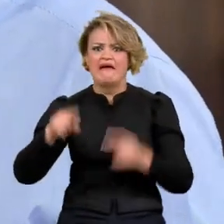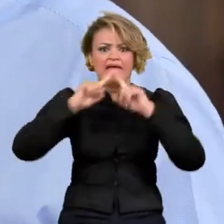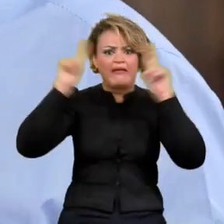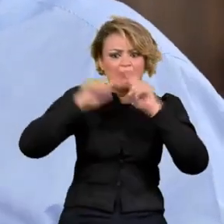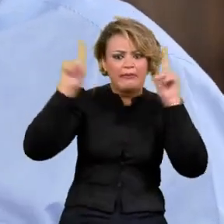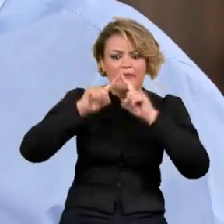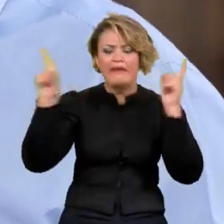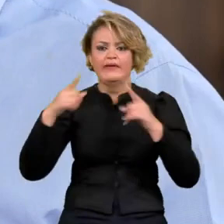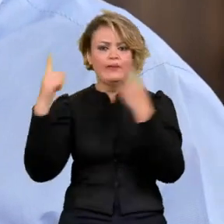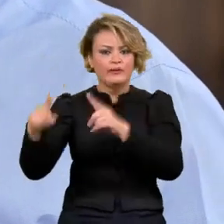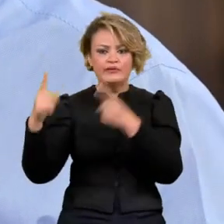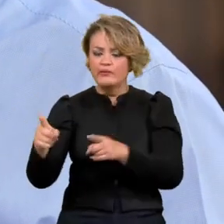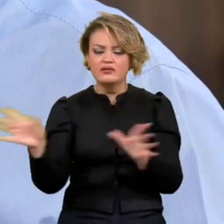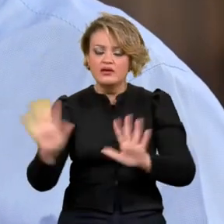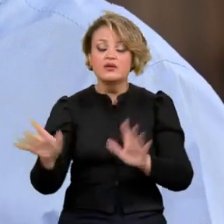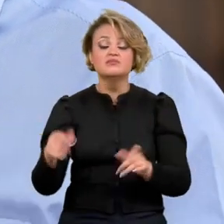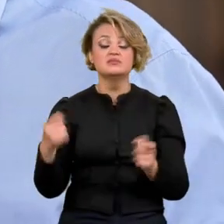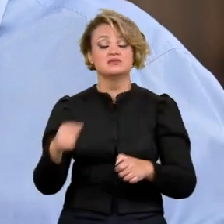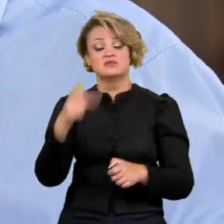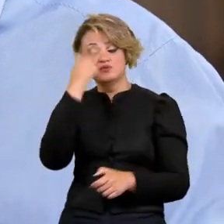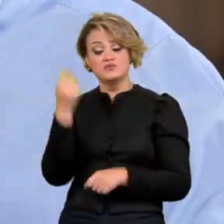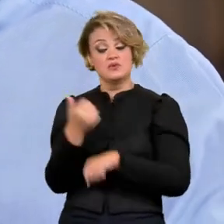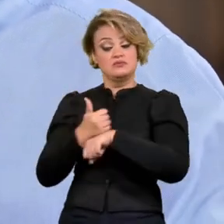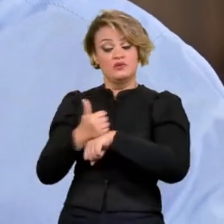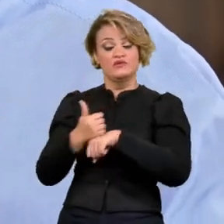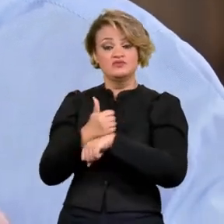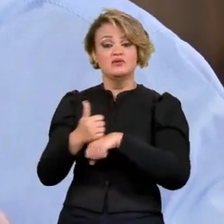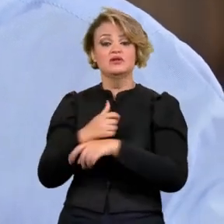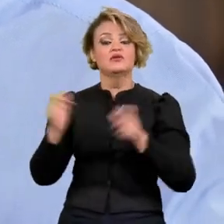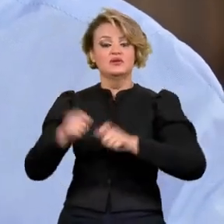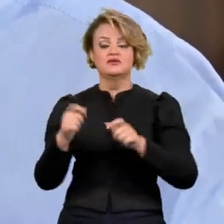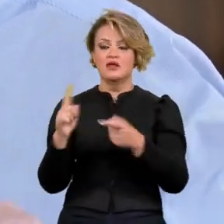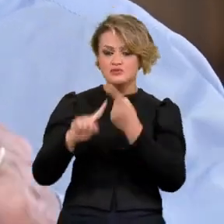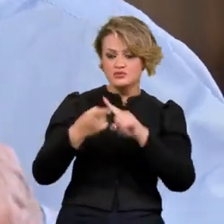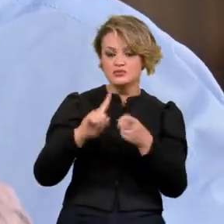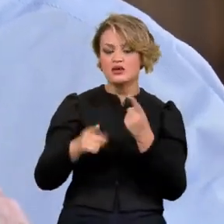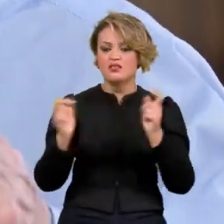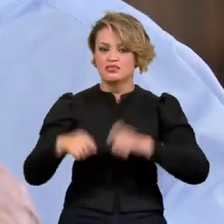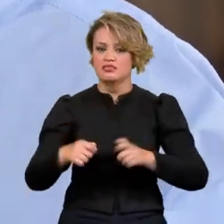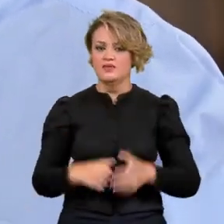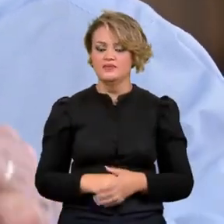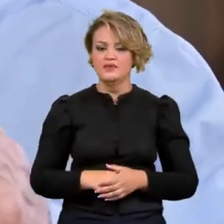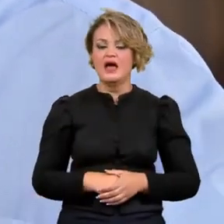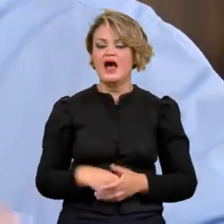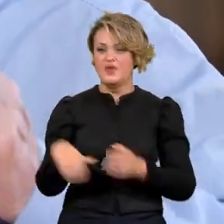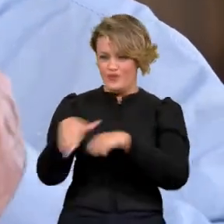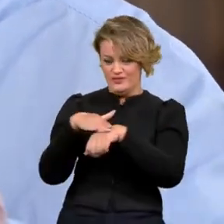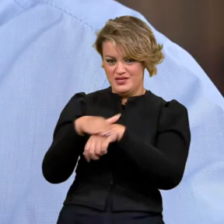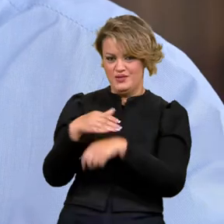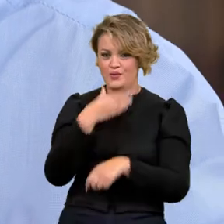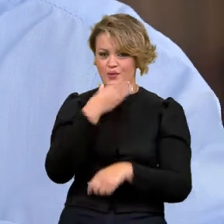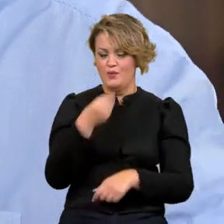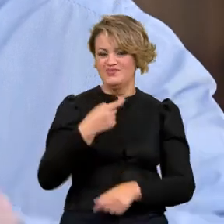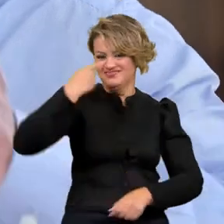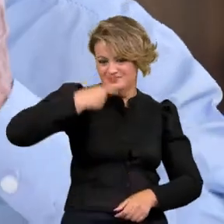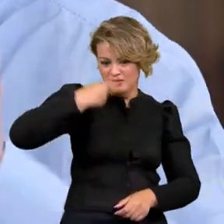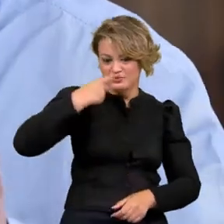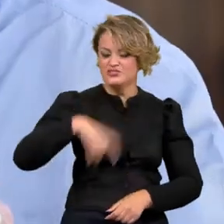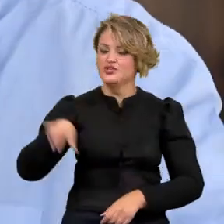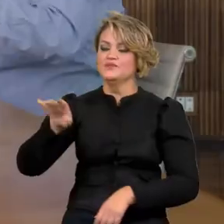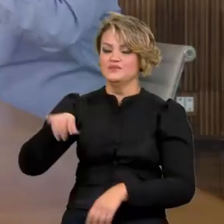e capacidade de articulação então eu falei para o Paulo Sérgio para o Paulo Teixeira Paulo eu quero que o Incra me dê